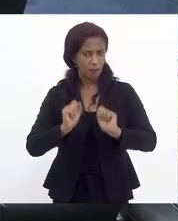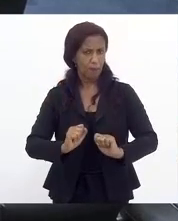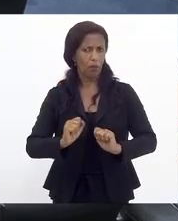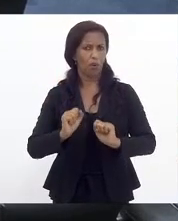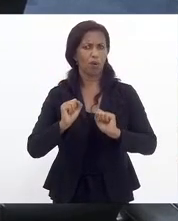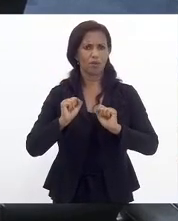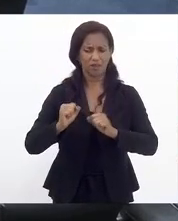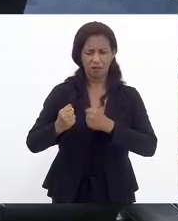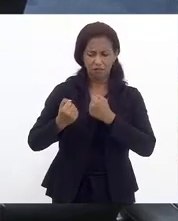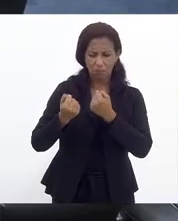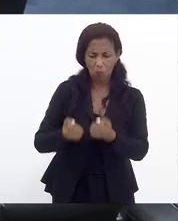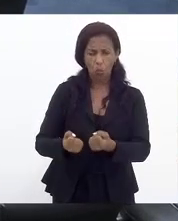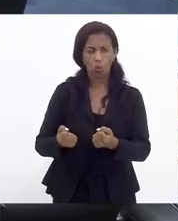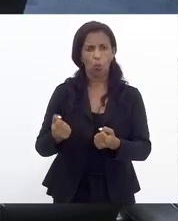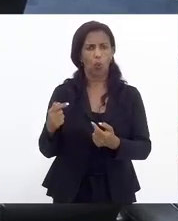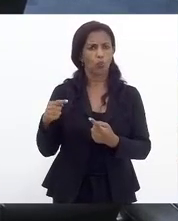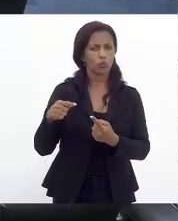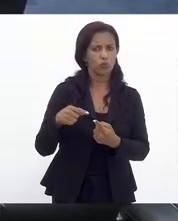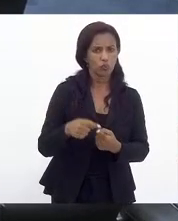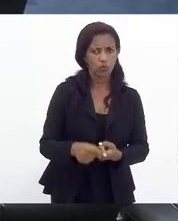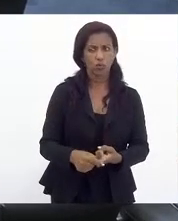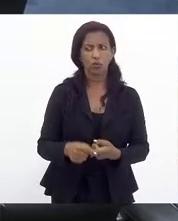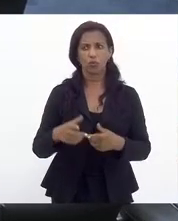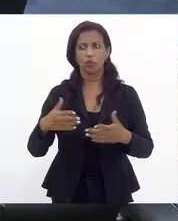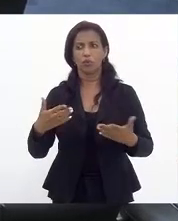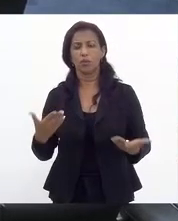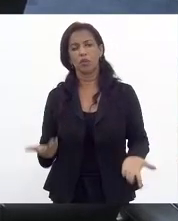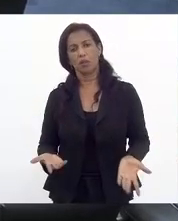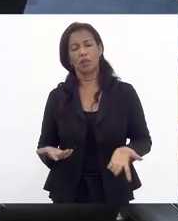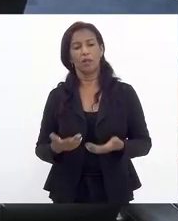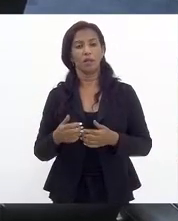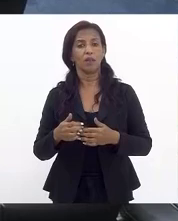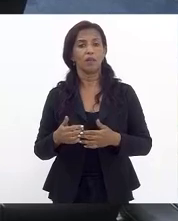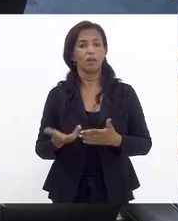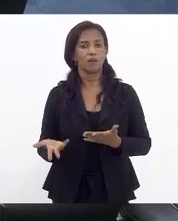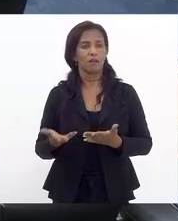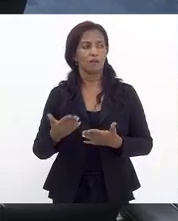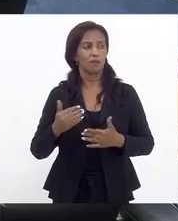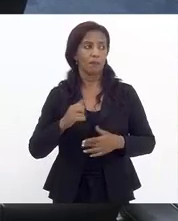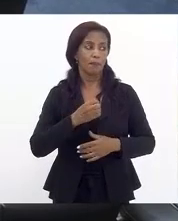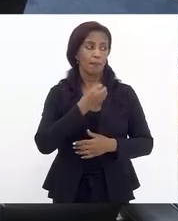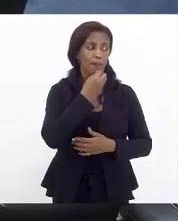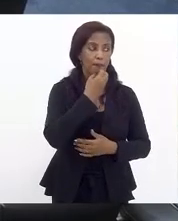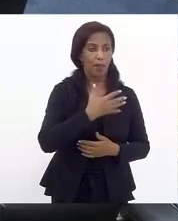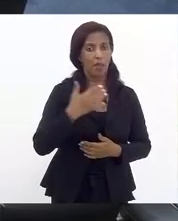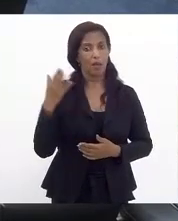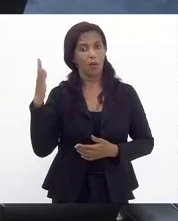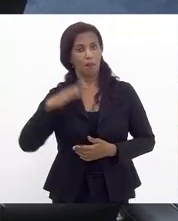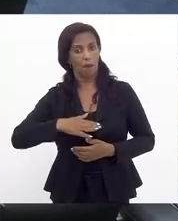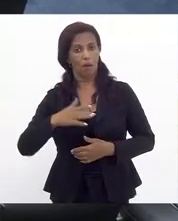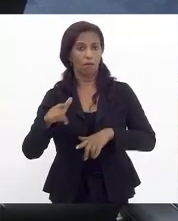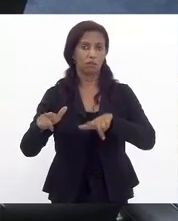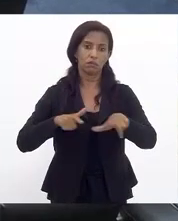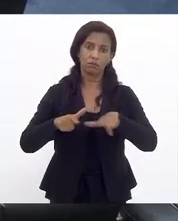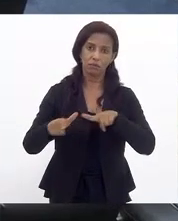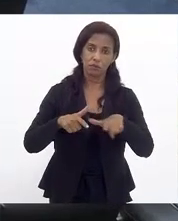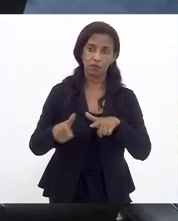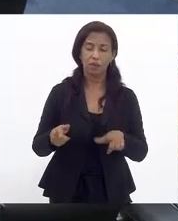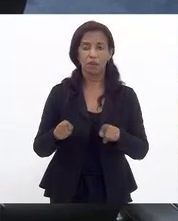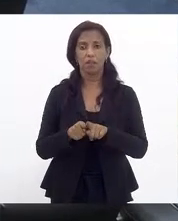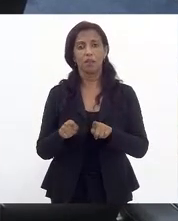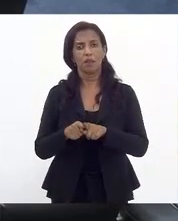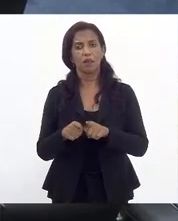ter um coelho um com o subjetivo é né E aí enfim para bem ou para mal do Servidor é